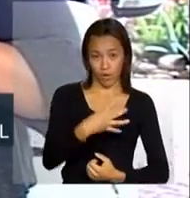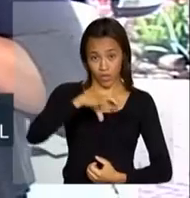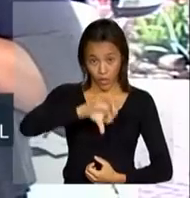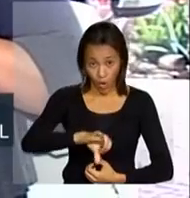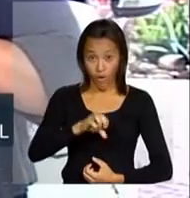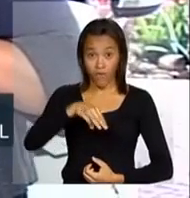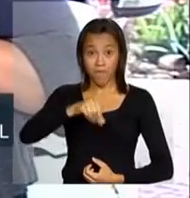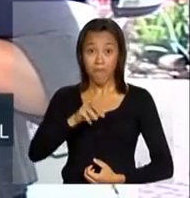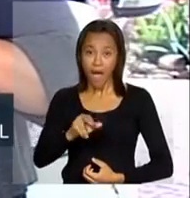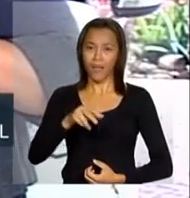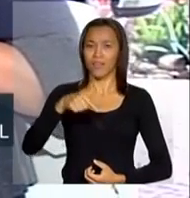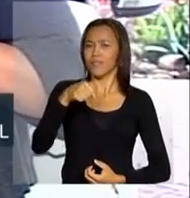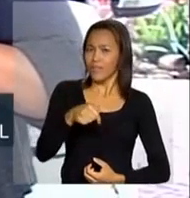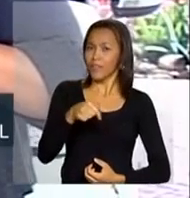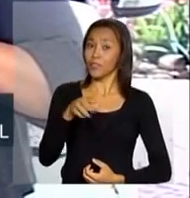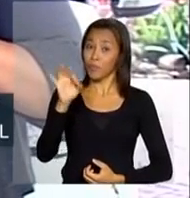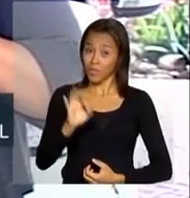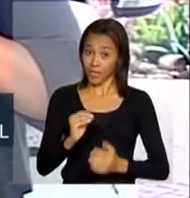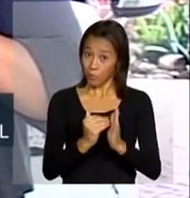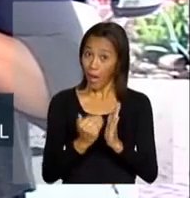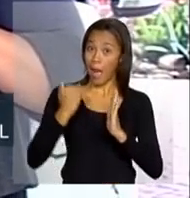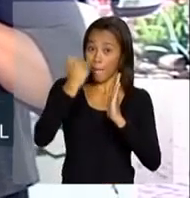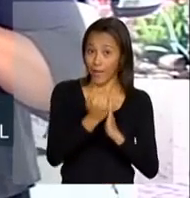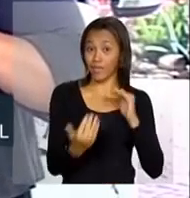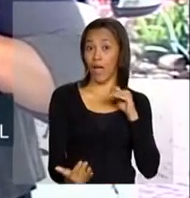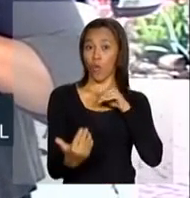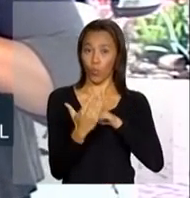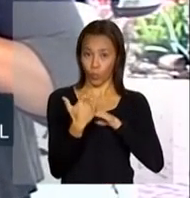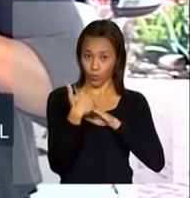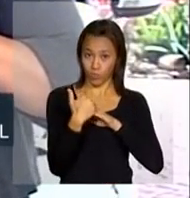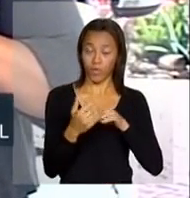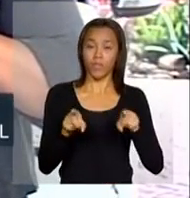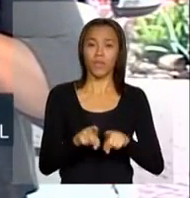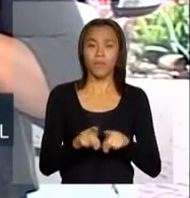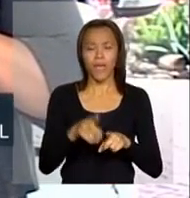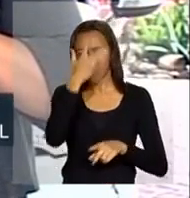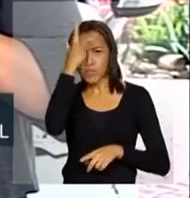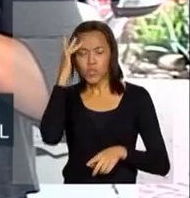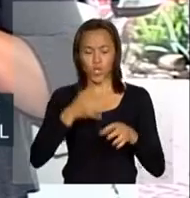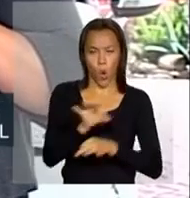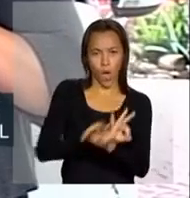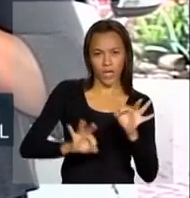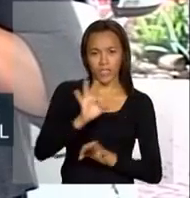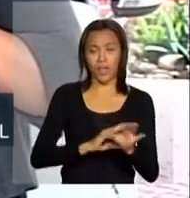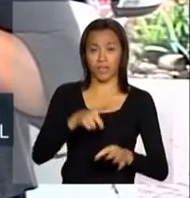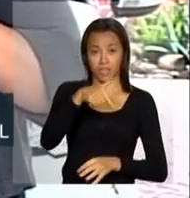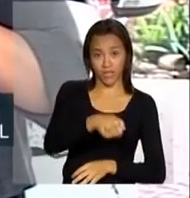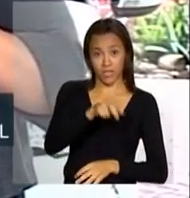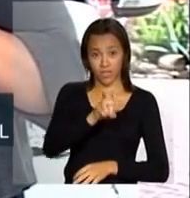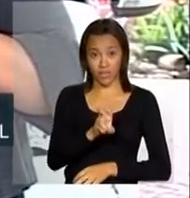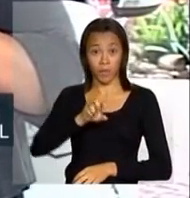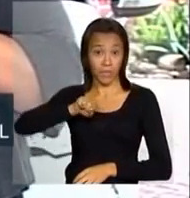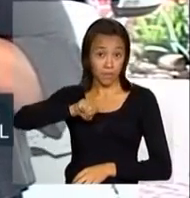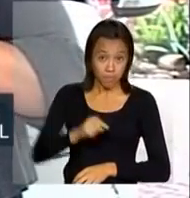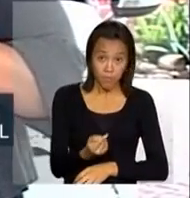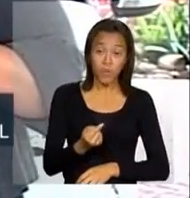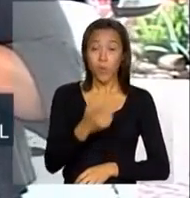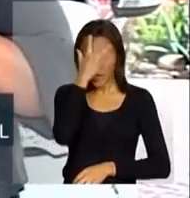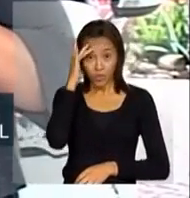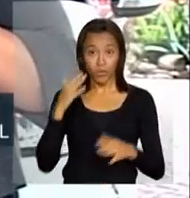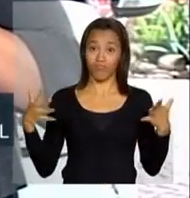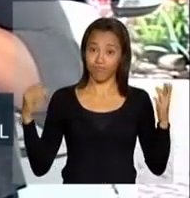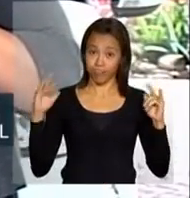diferentes, 7% a mais do que na última edição. A expectativa dos organizadores do evento é de que 750 mil pessoas passem